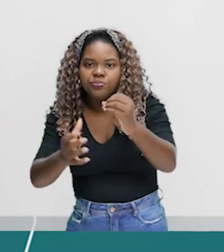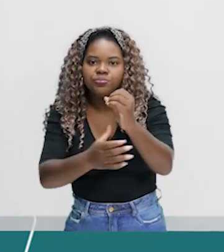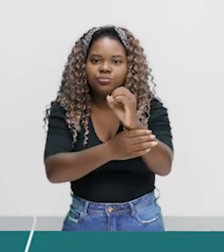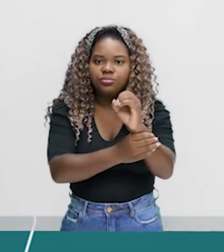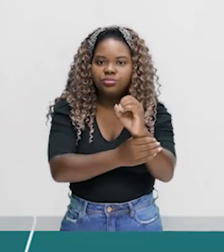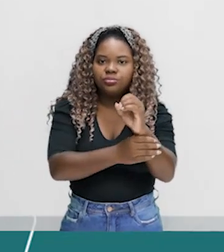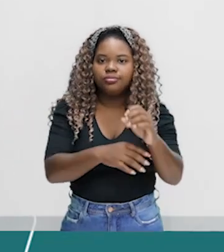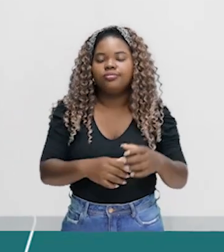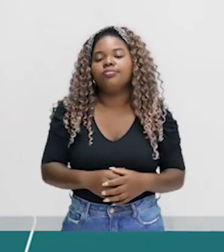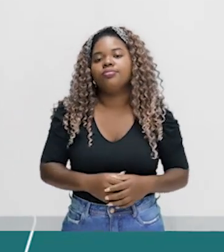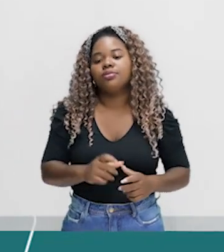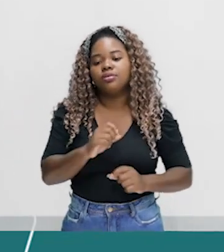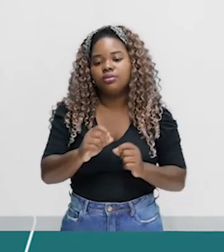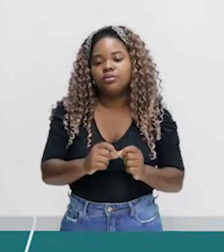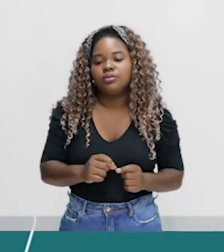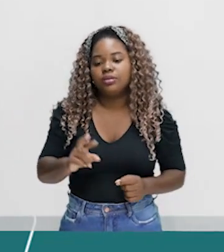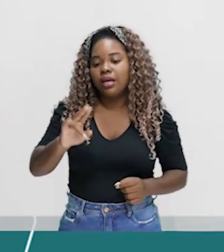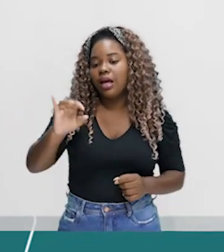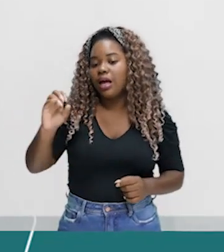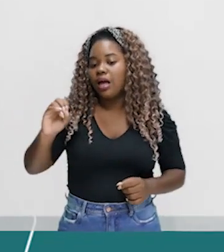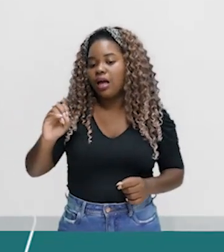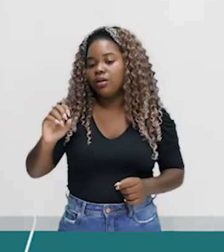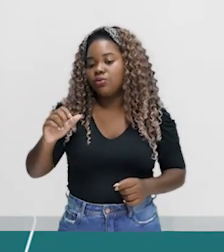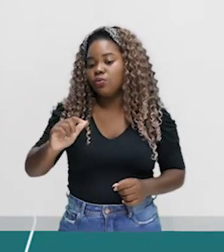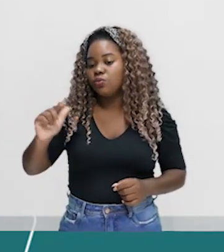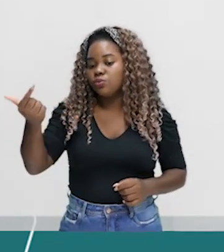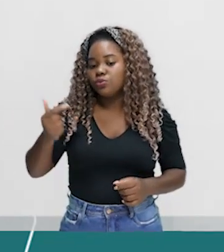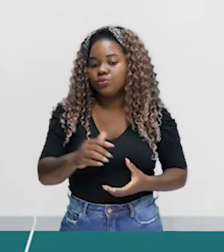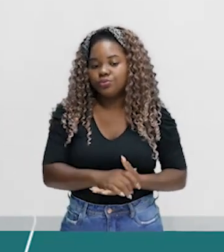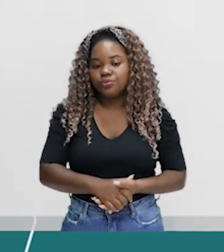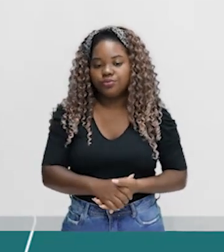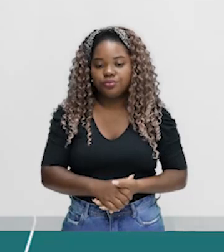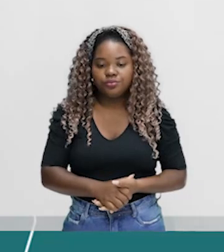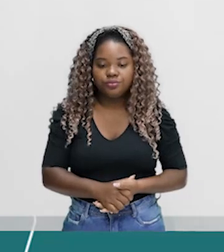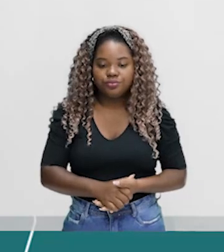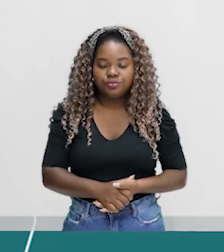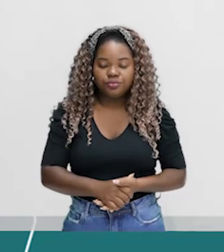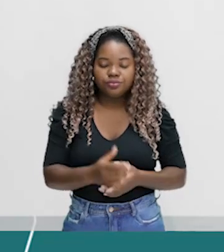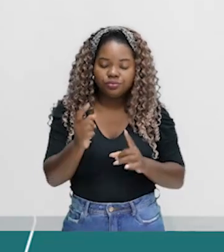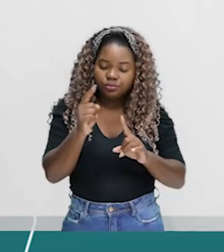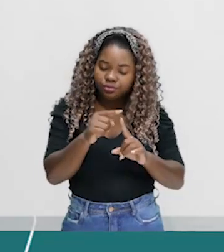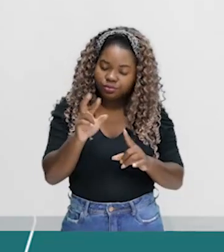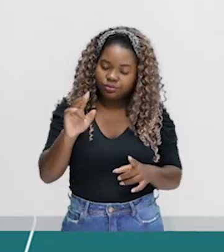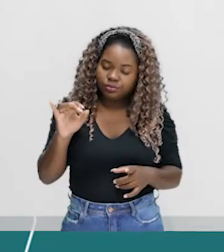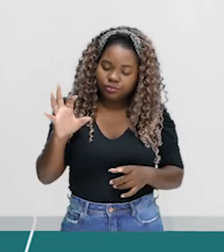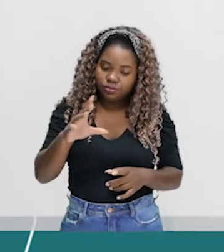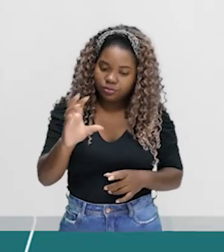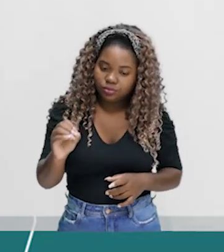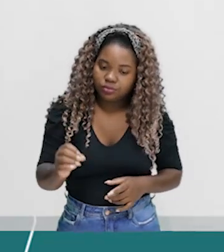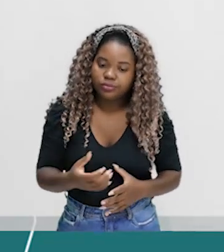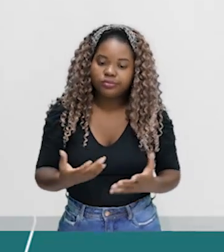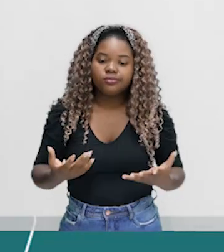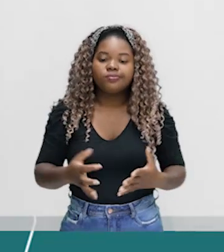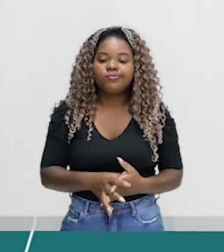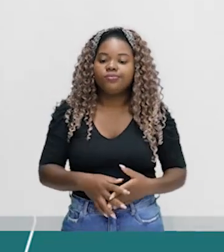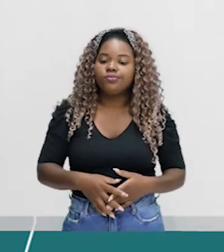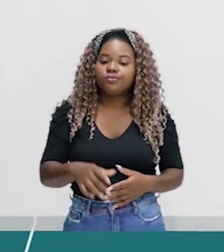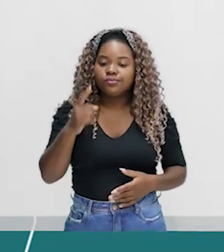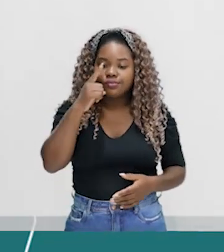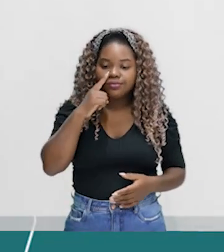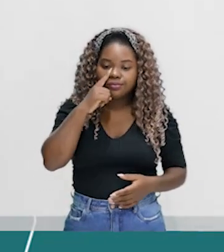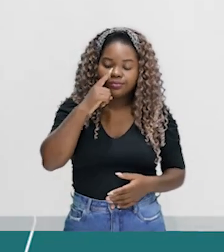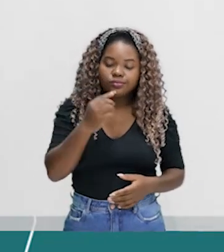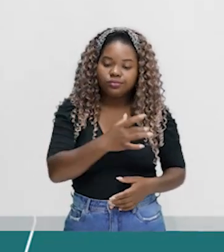raios ultravioleta não consiga penetrar. Esse tipo de radiação aqui ela é muito nociva para a nossa saúde,